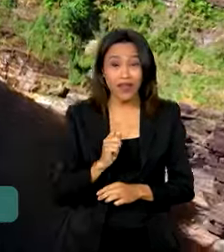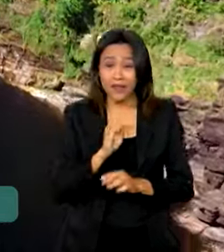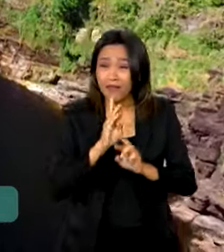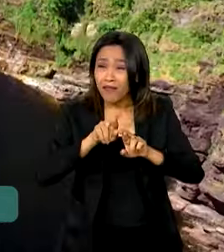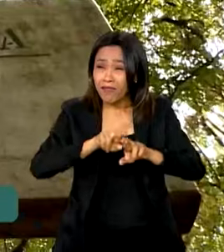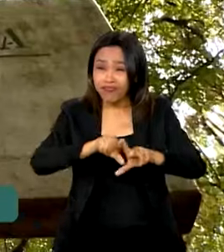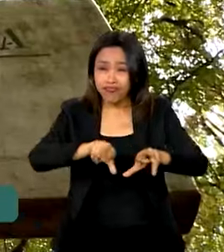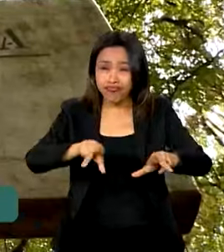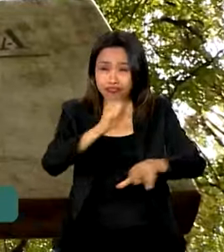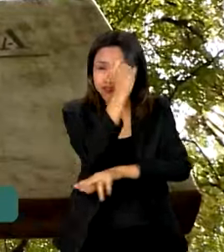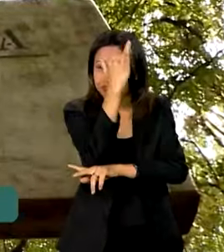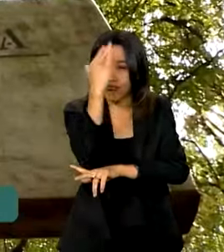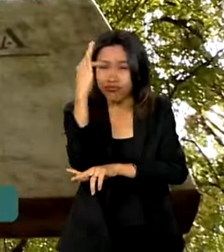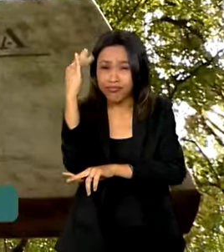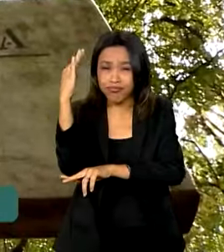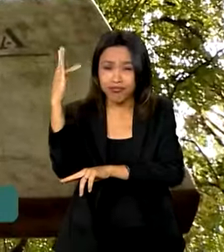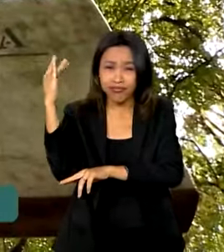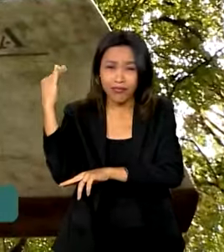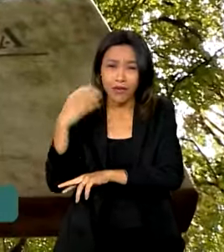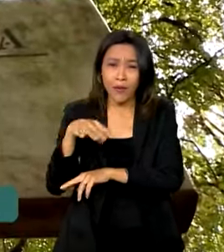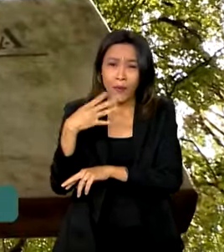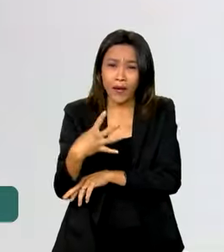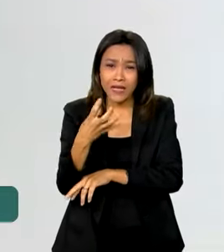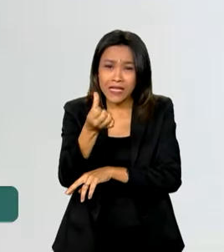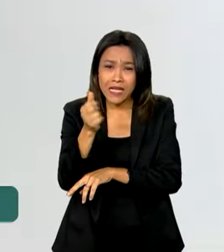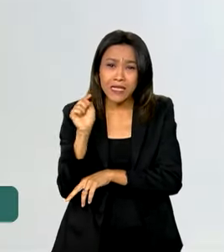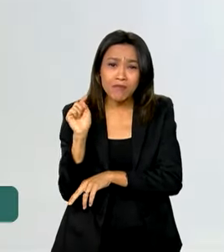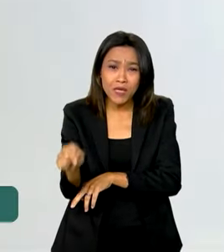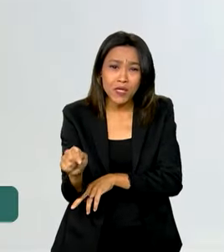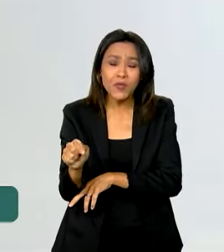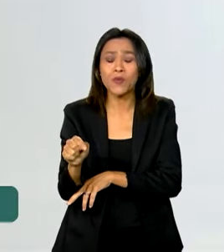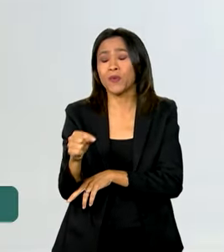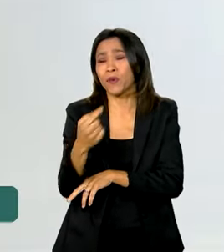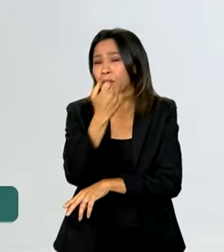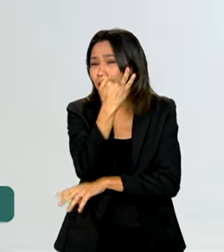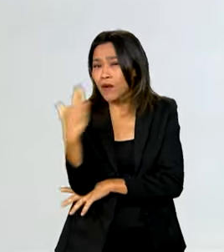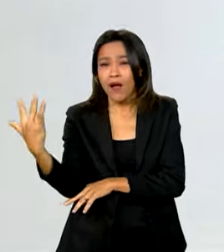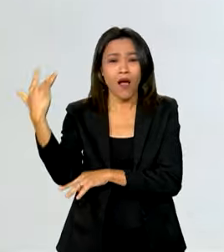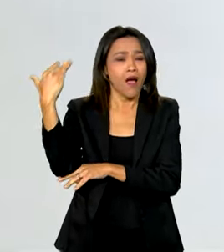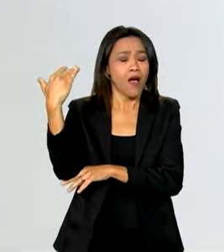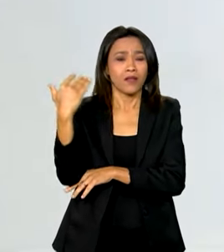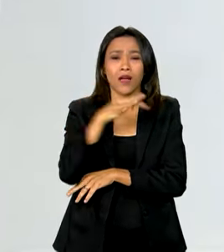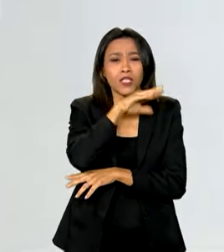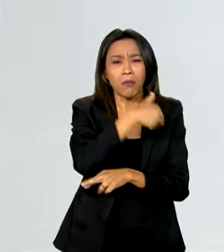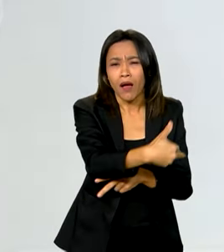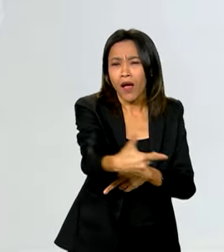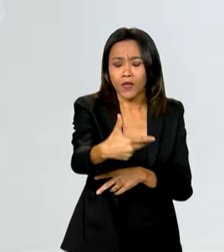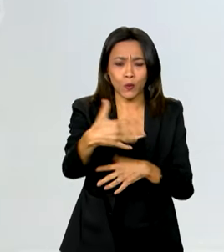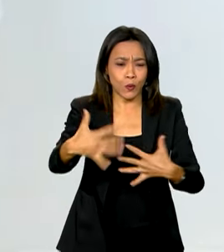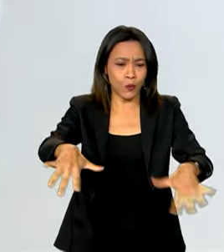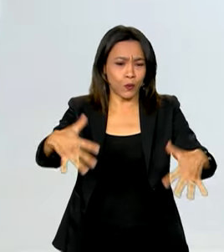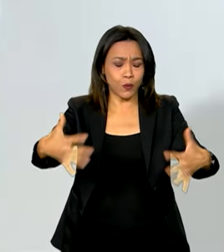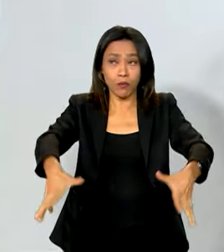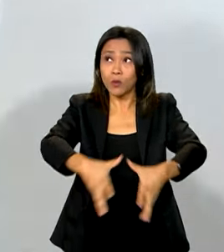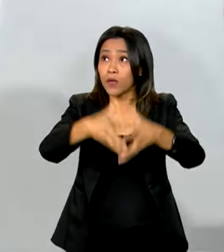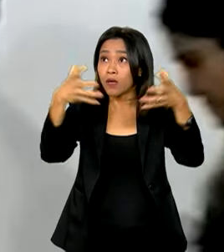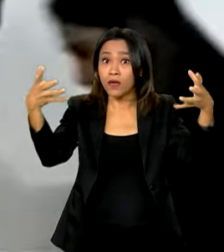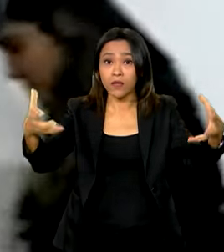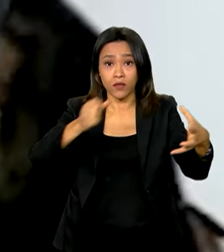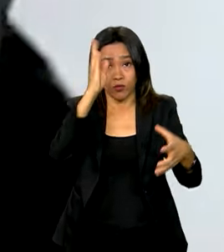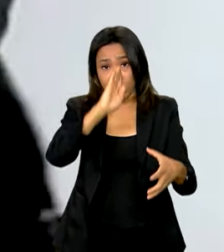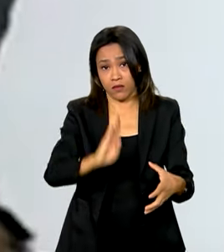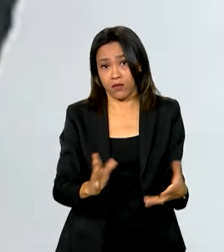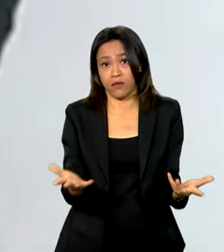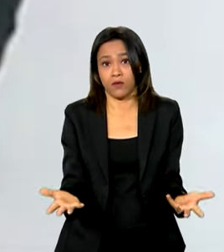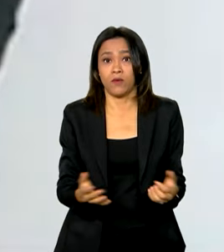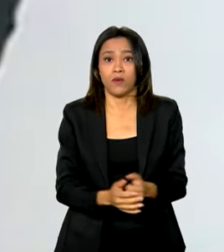117 mil espécies de animais, 46 mil espécies de plantas, é uma riqueza biológica monstruosa, né?